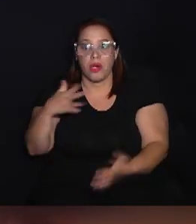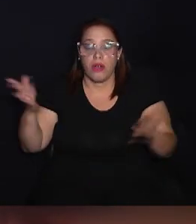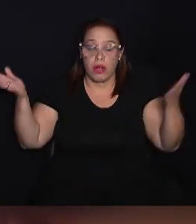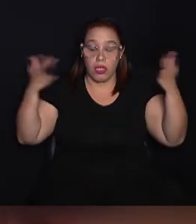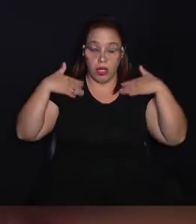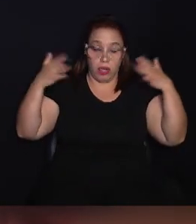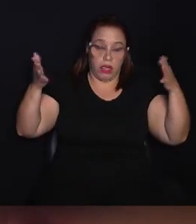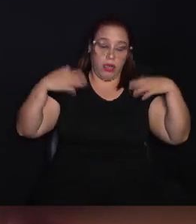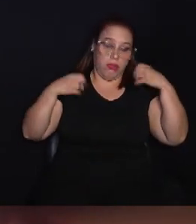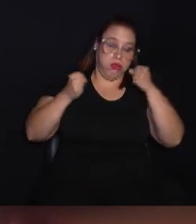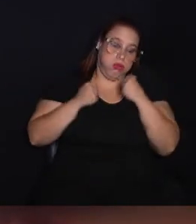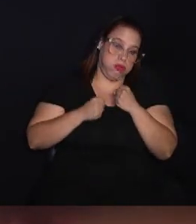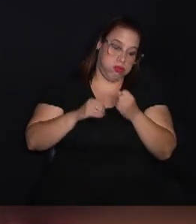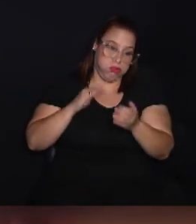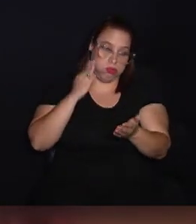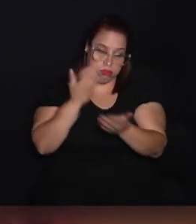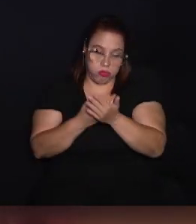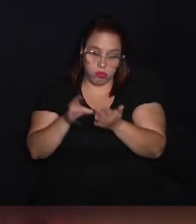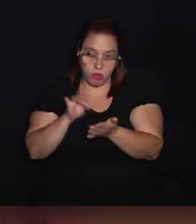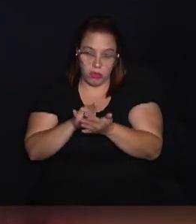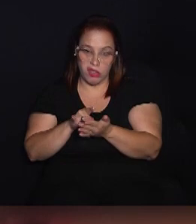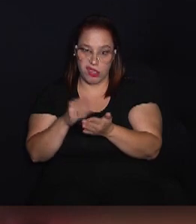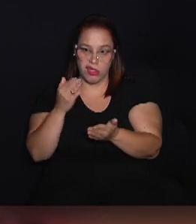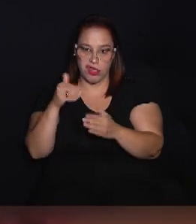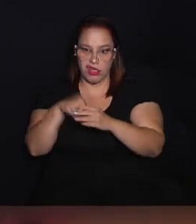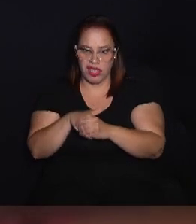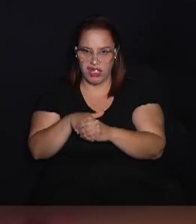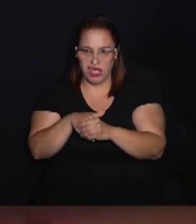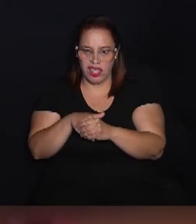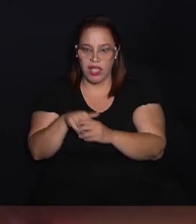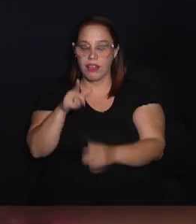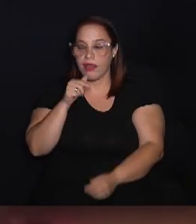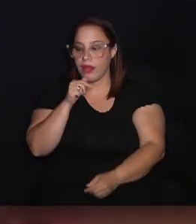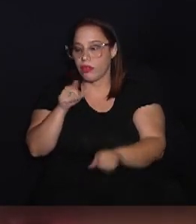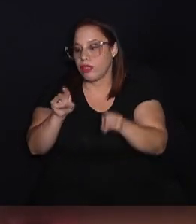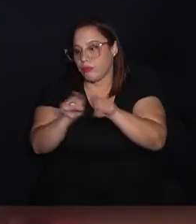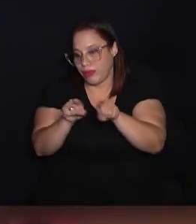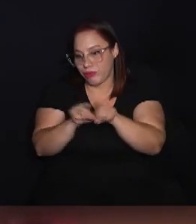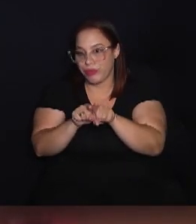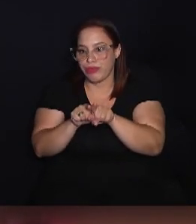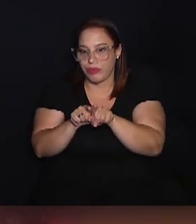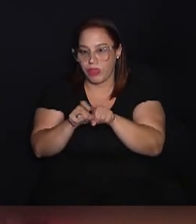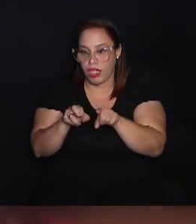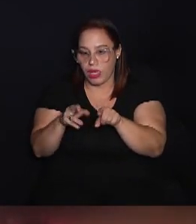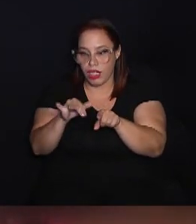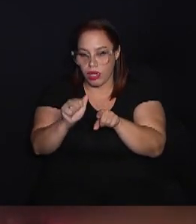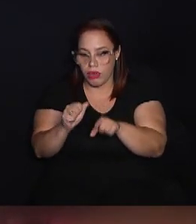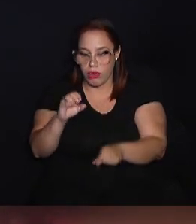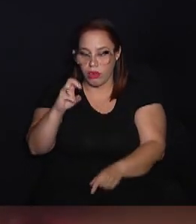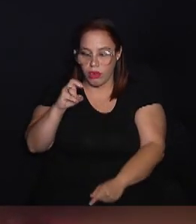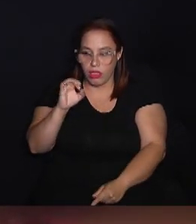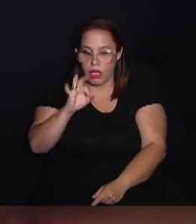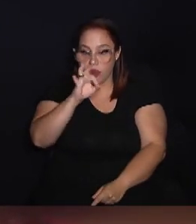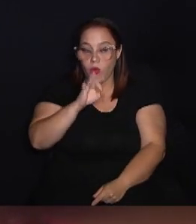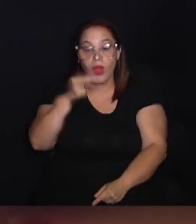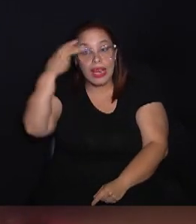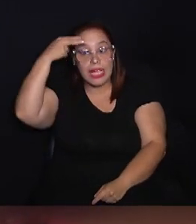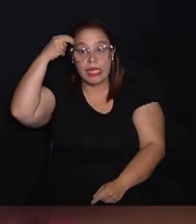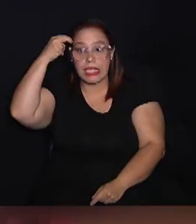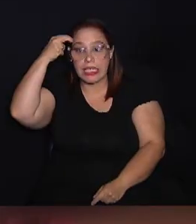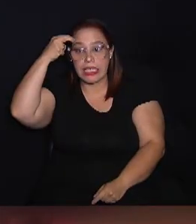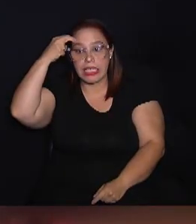com responsabilidade com a cidade e com muita combatividade. Eu acho que essa é assim que eu vejo o trabalho,